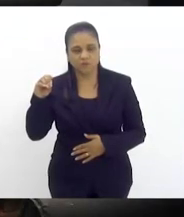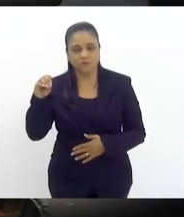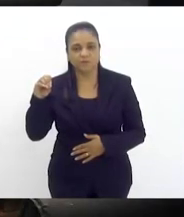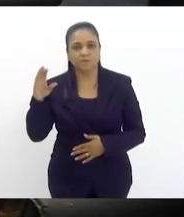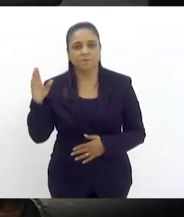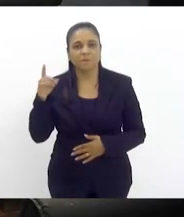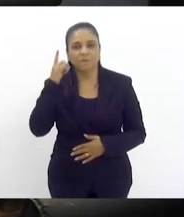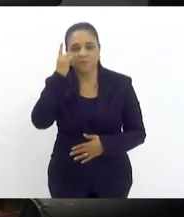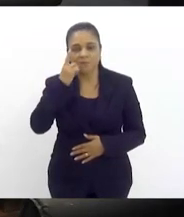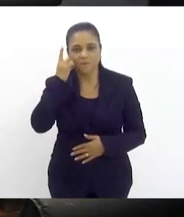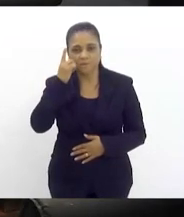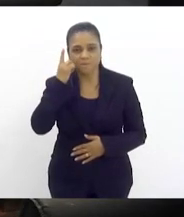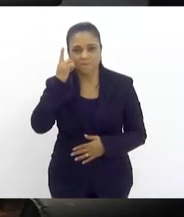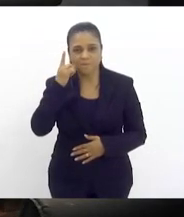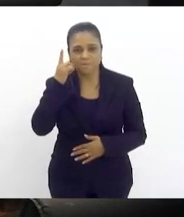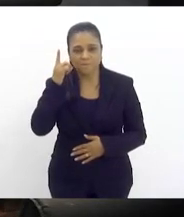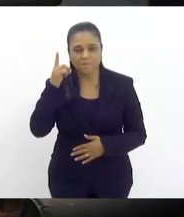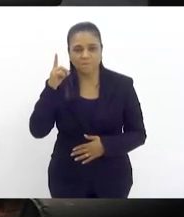Deputado